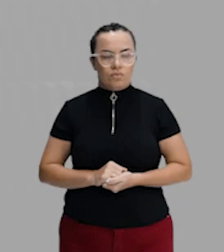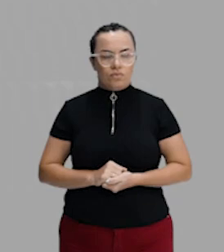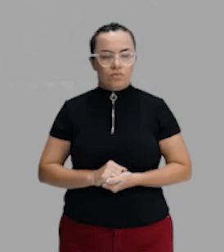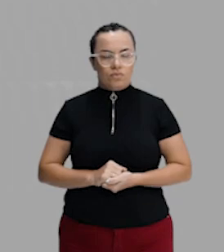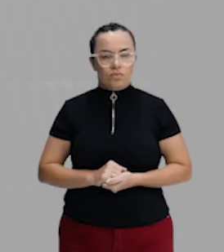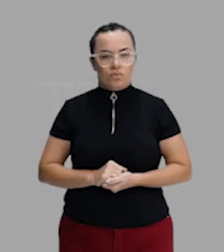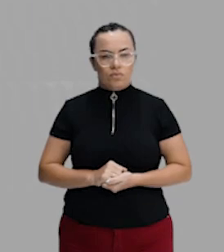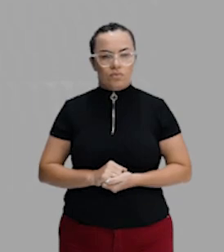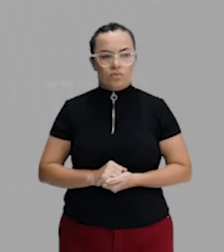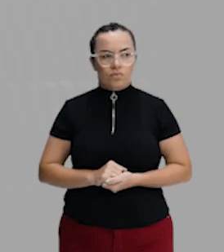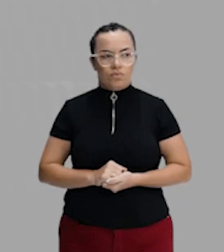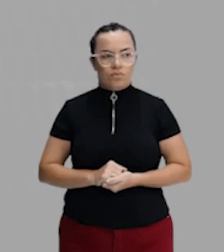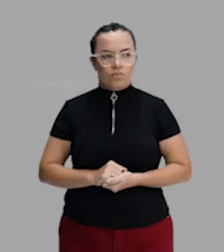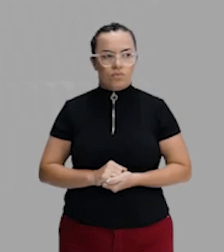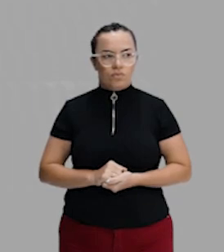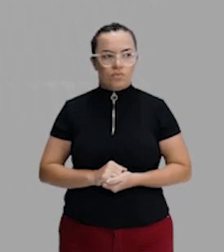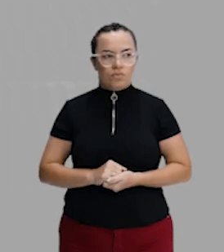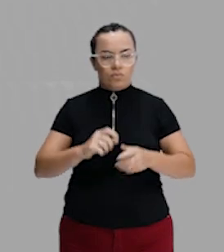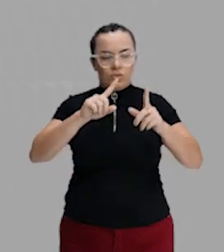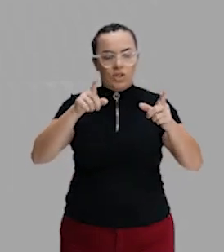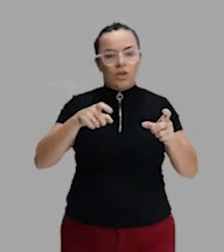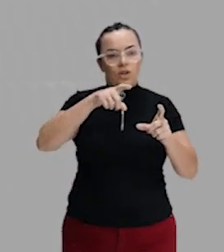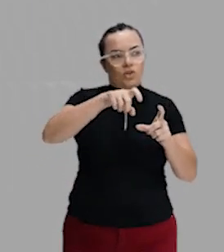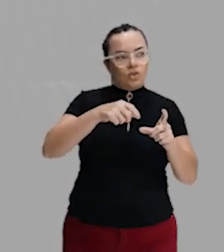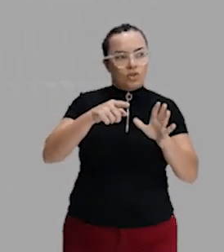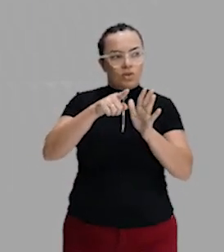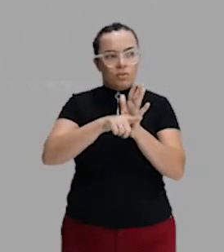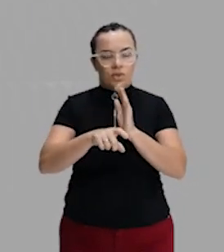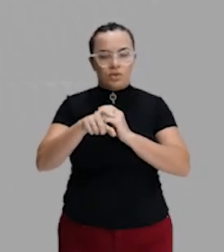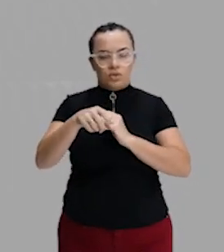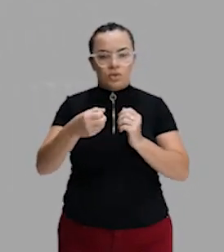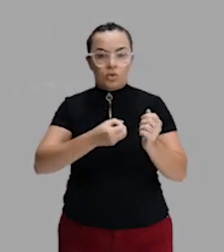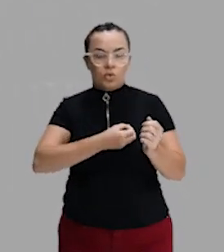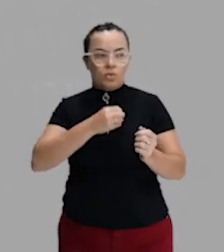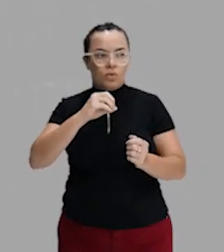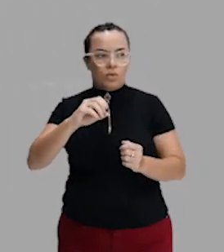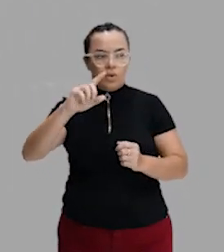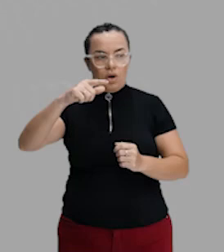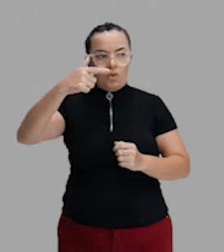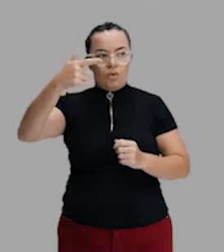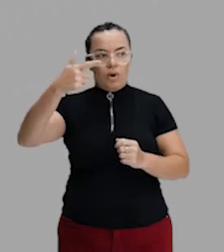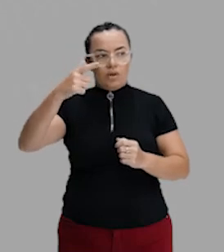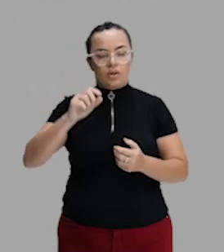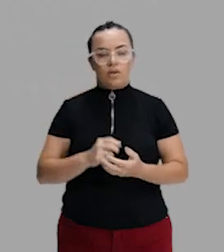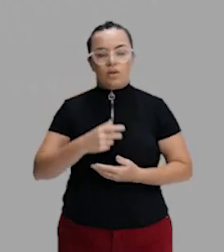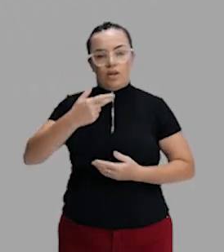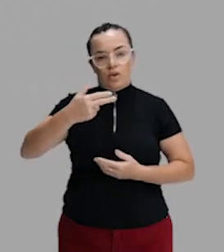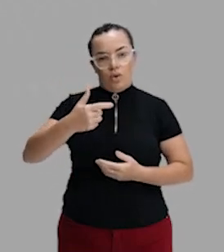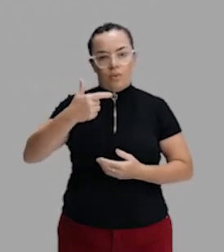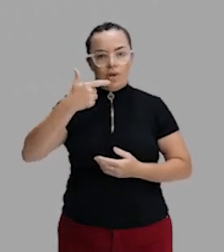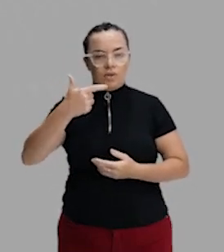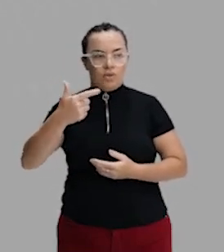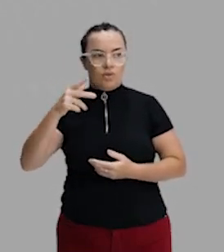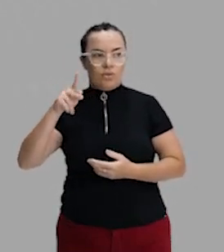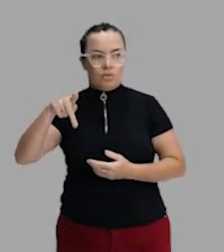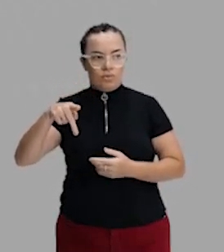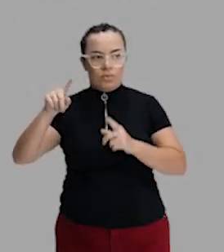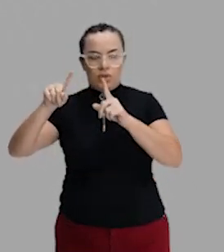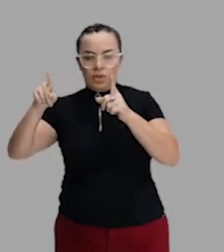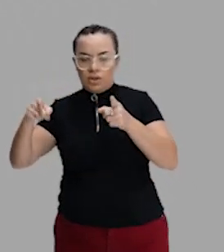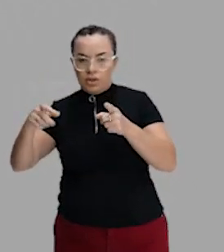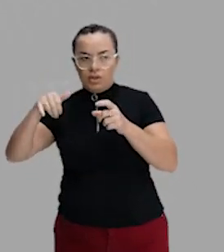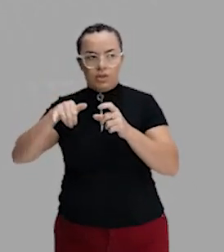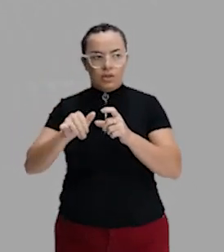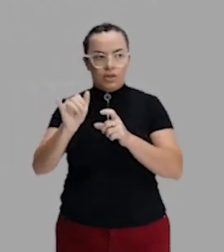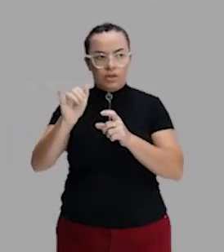menos o y0. Certo? Ora, turminha, de imediato aqui, como eu posso encontrar o